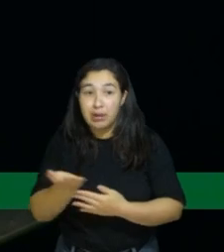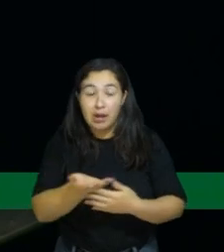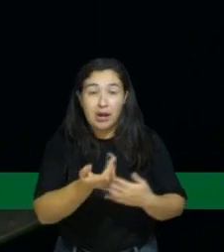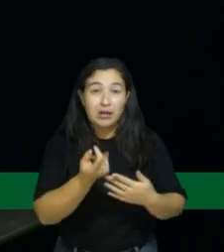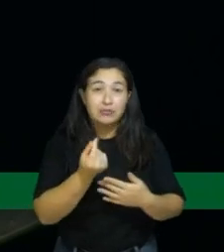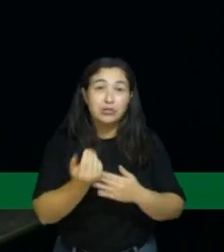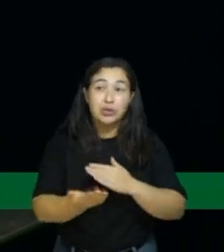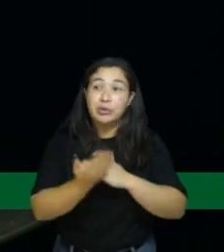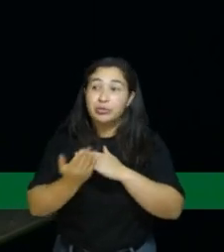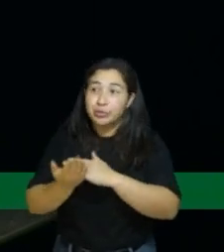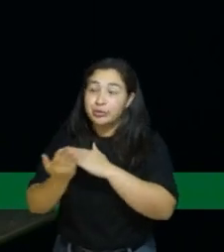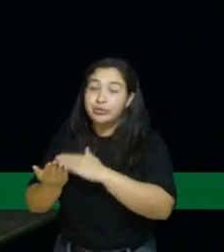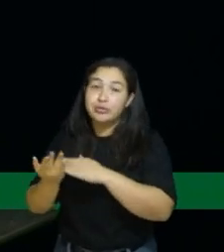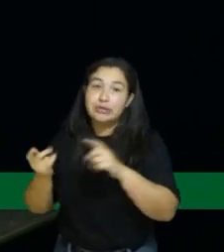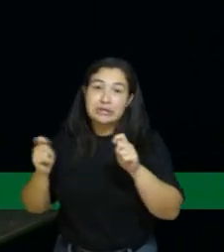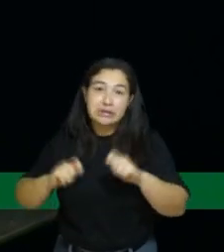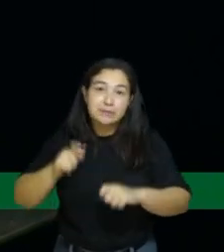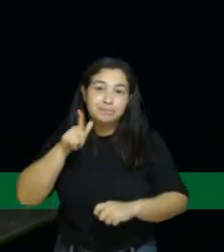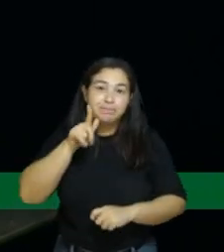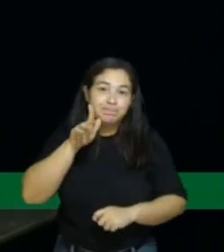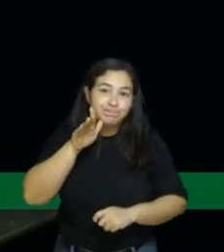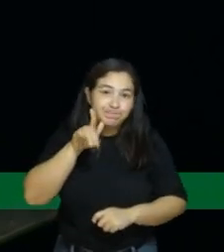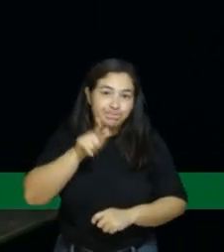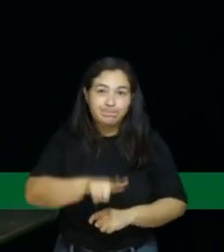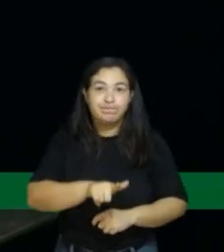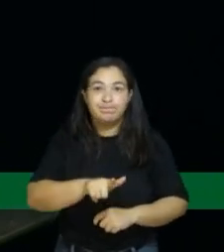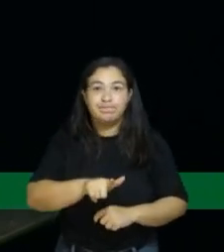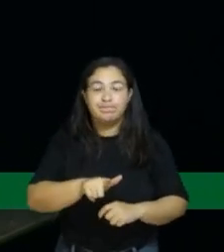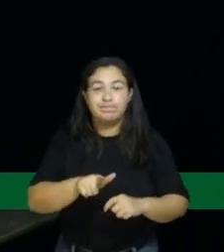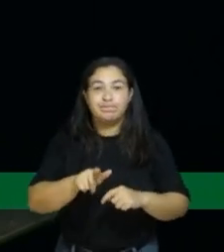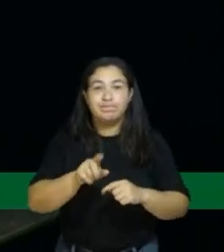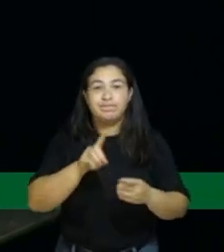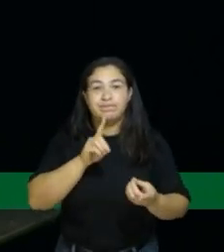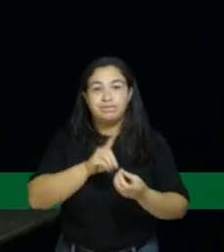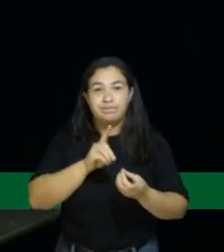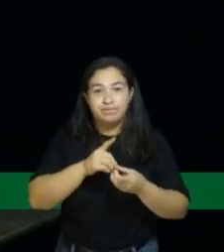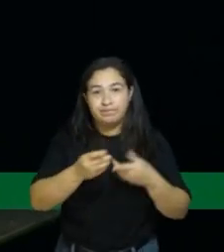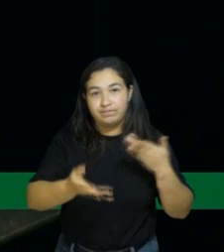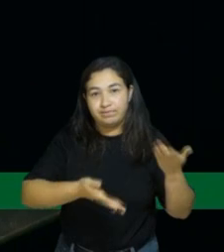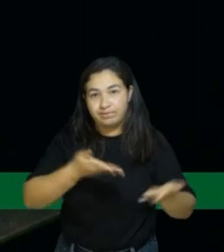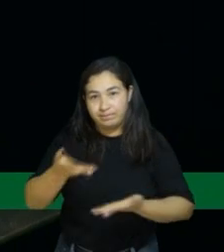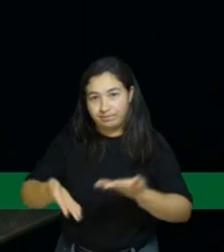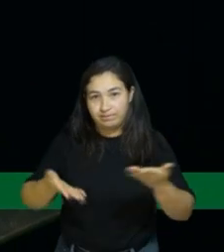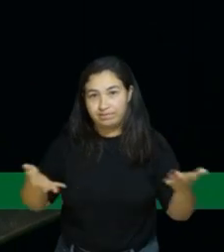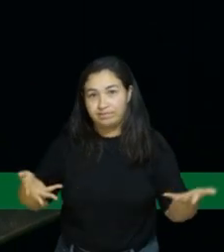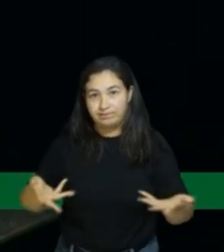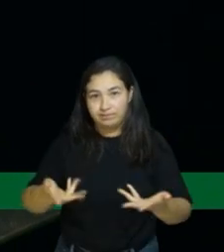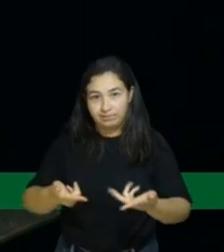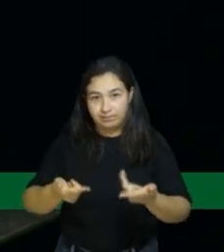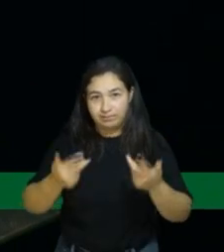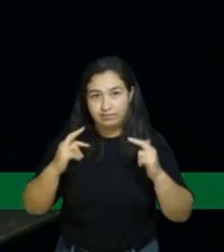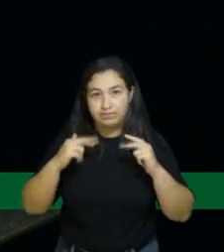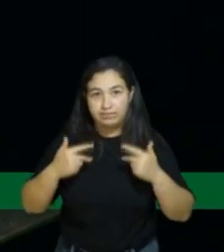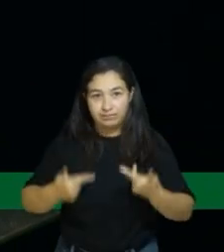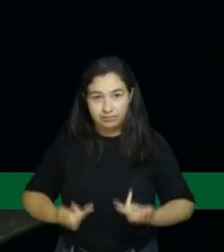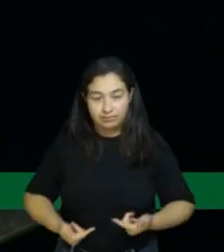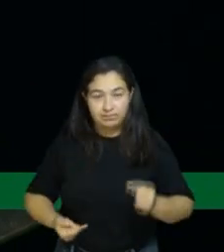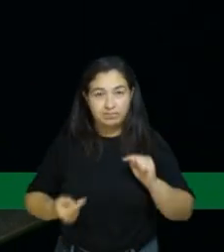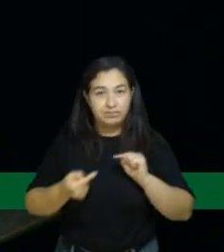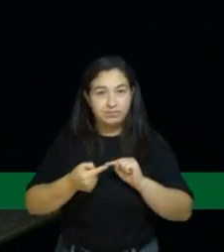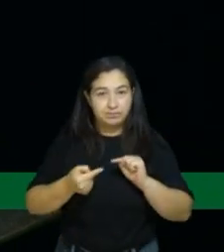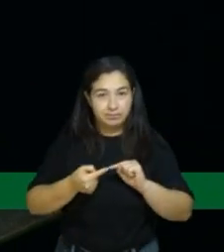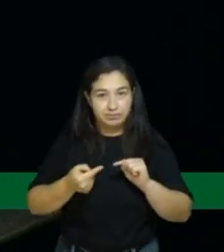para que a gente consiga continuar dando um atendimento de qualidade um atendimento humanizado e essa